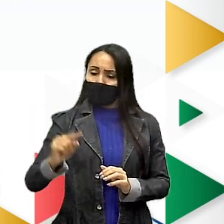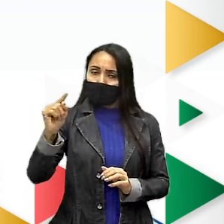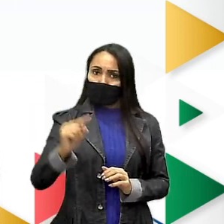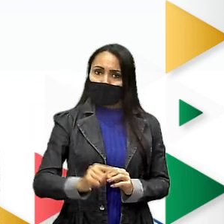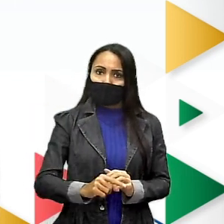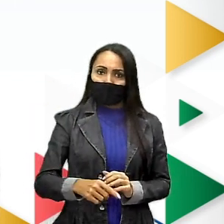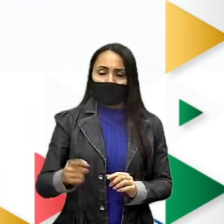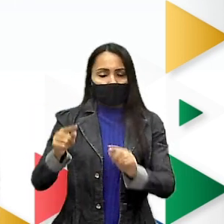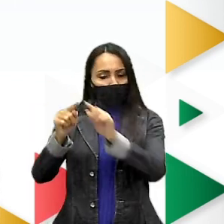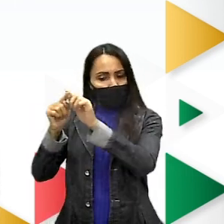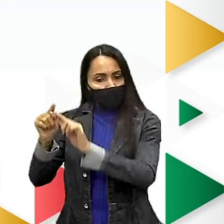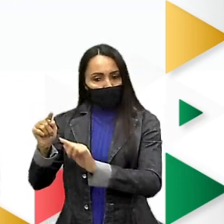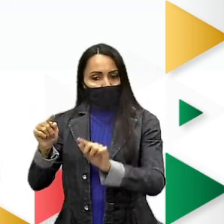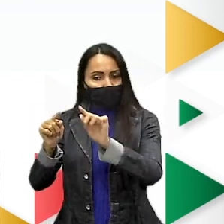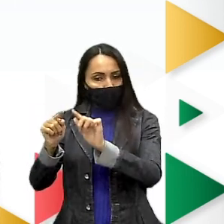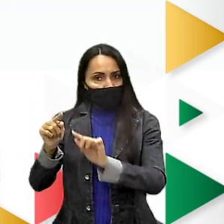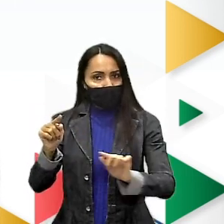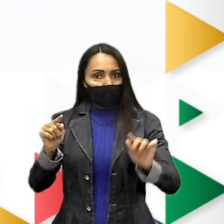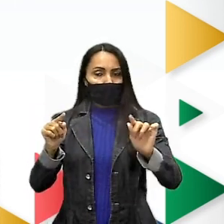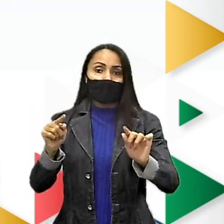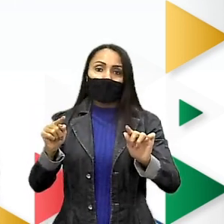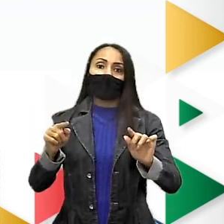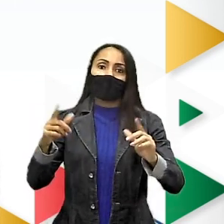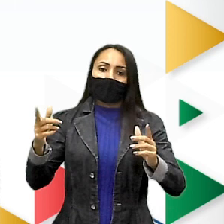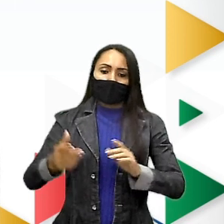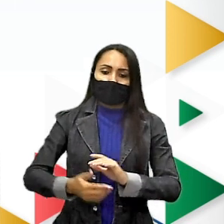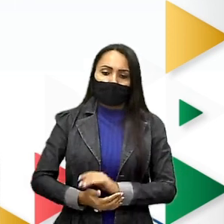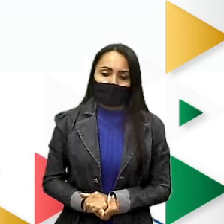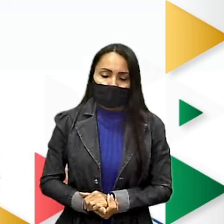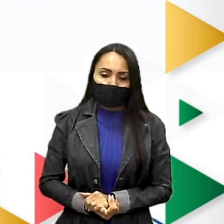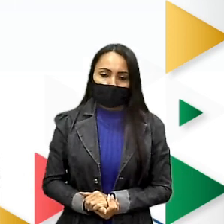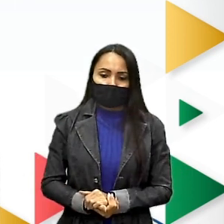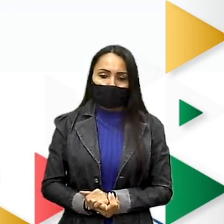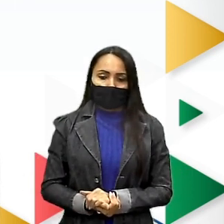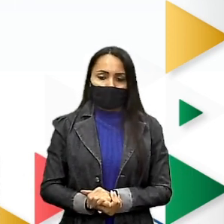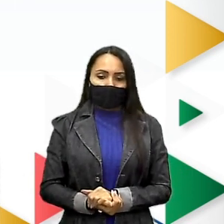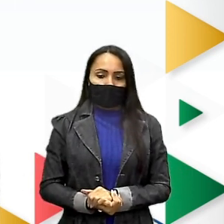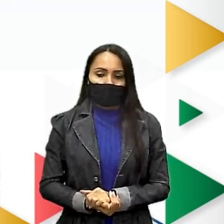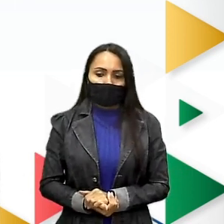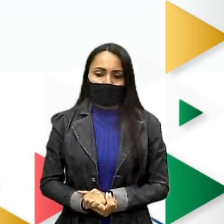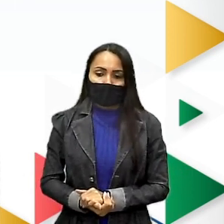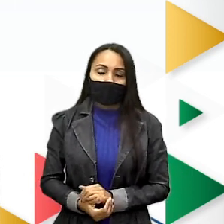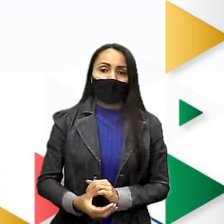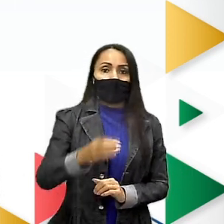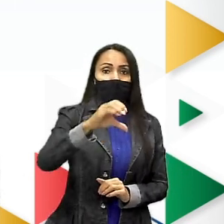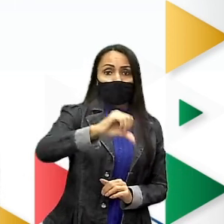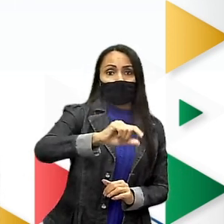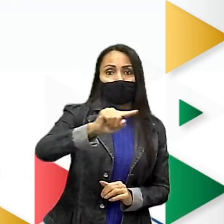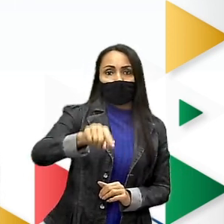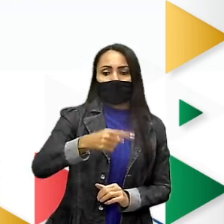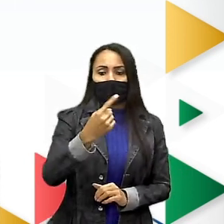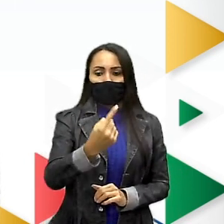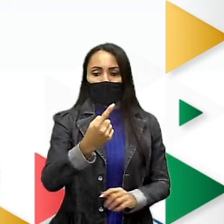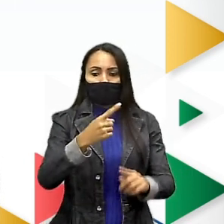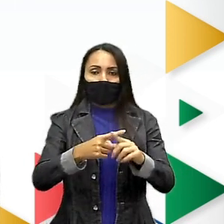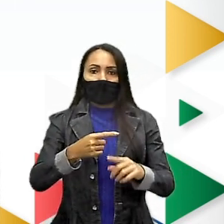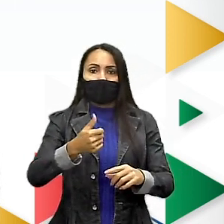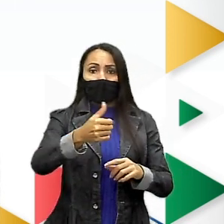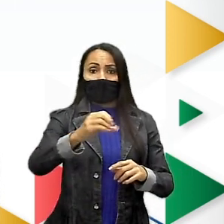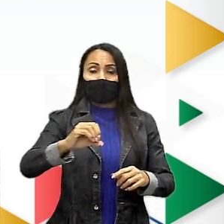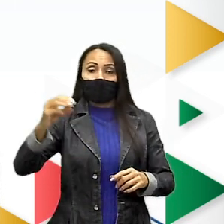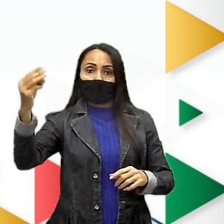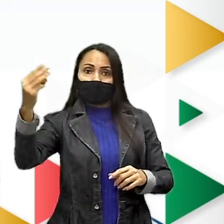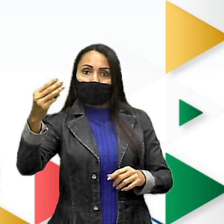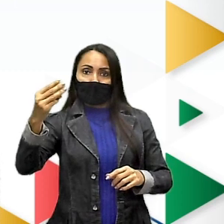andar com a casa decimal. Então, 2 zeros mais uma casa decimal, então eu vou ter aí 9,1 vezes